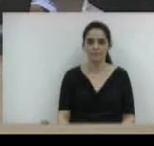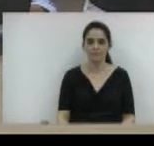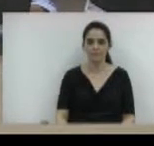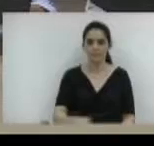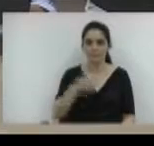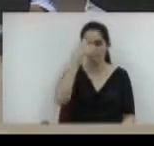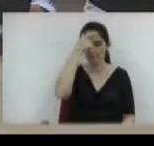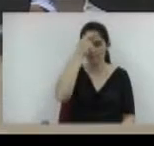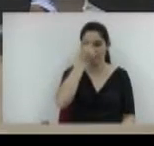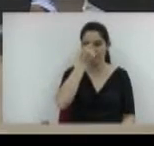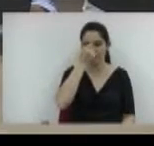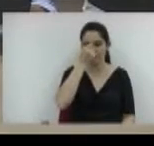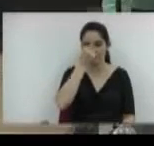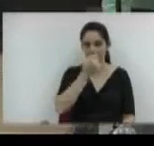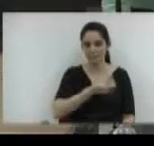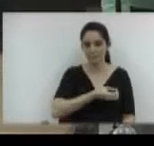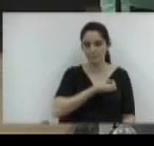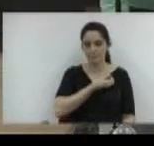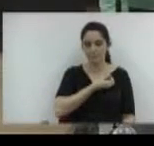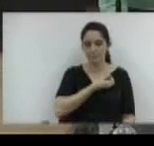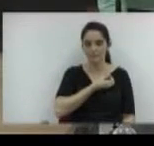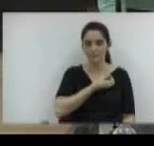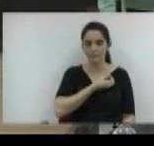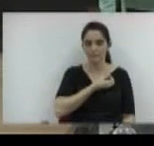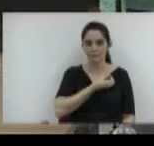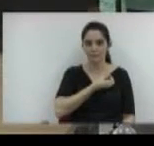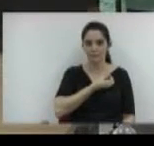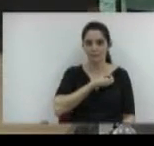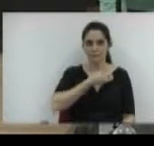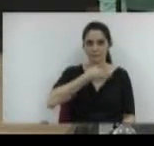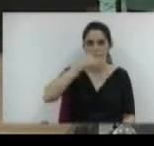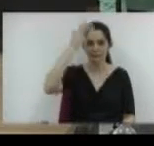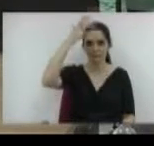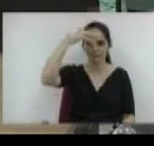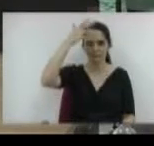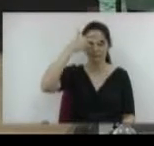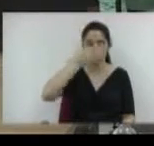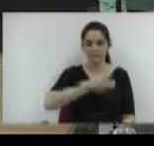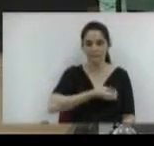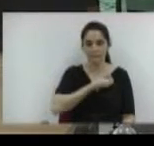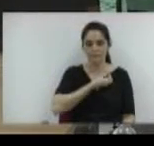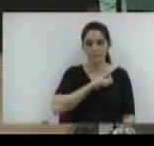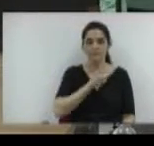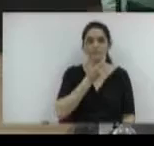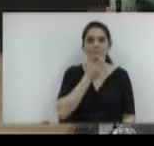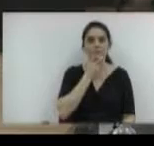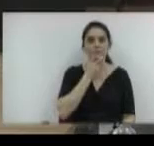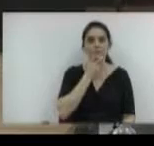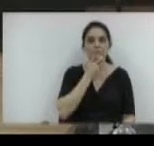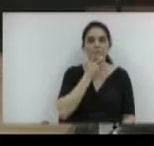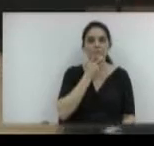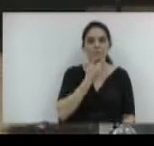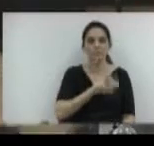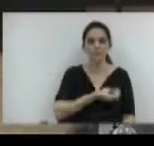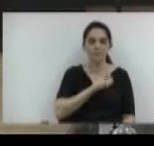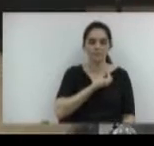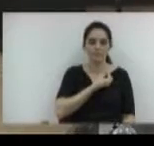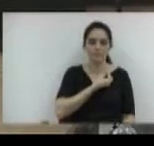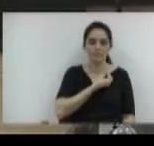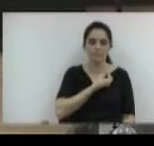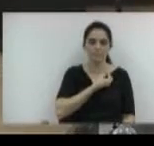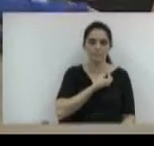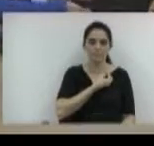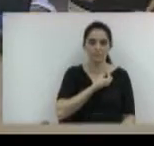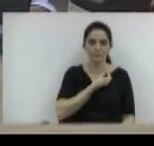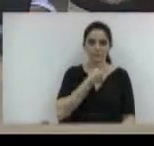Edivaldo Soares Antunes. Presente, excelência. Érica Tanque. Presente, excelência. Érica Monteiro. Presente.